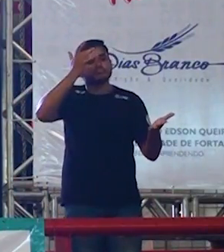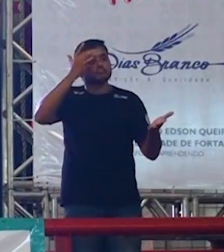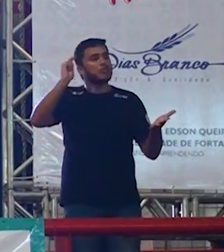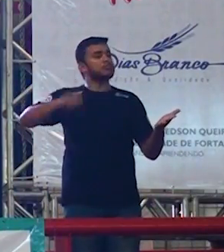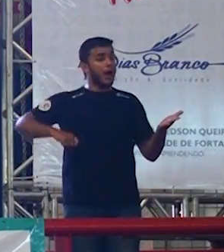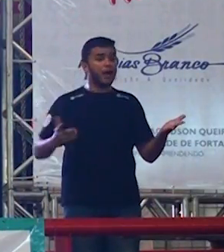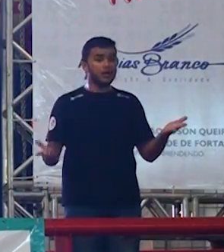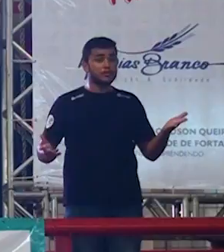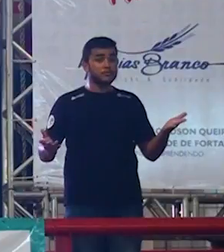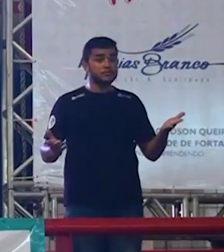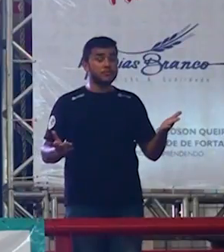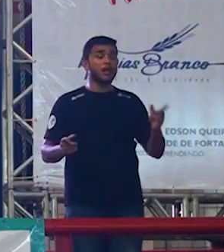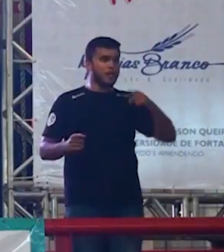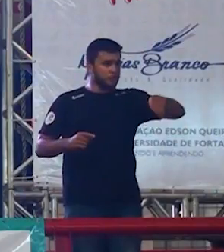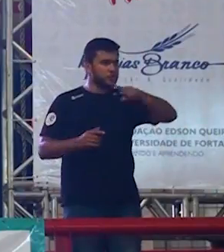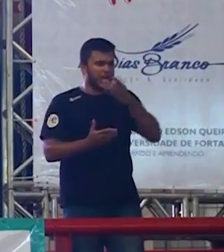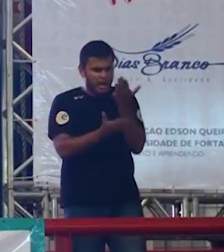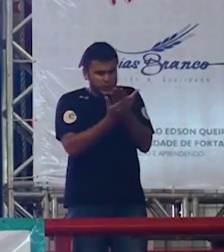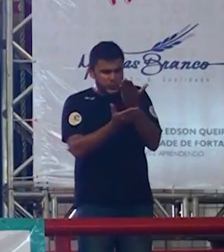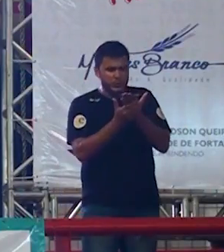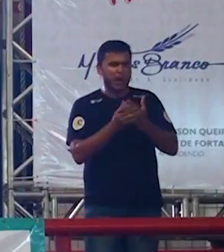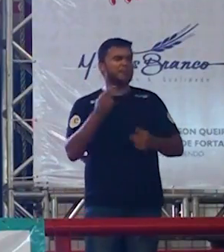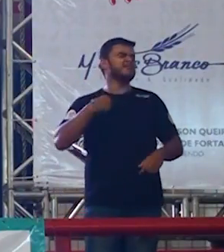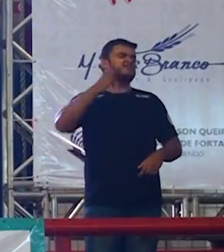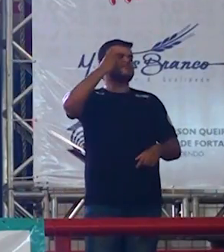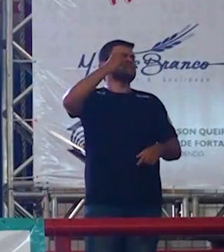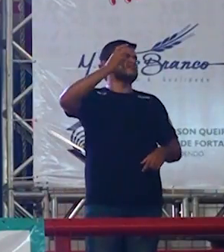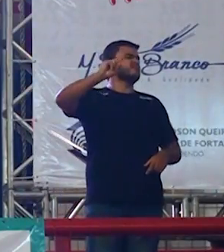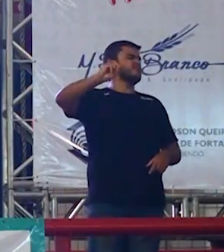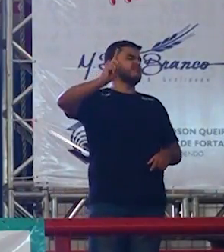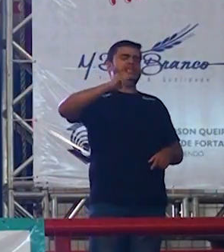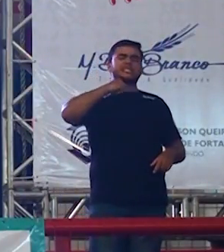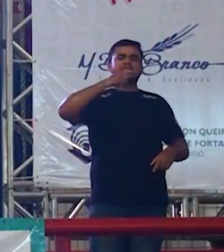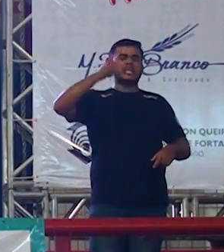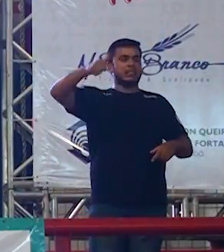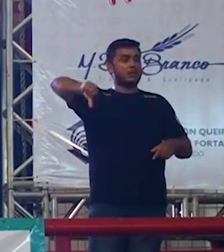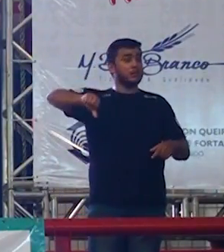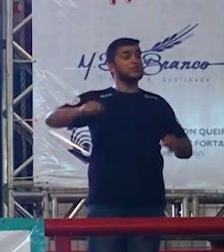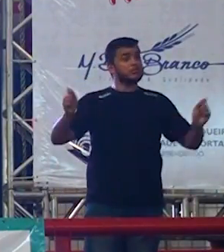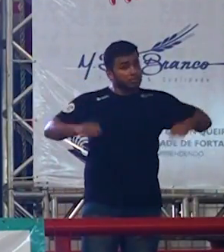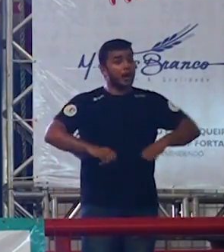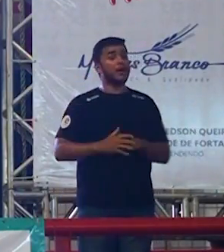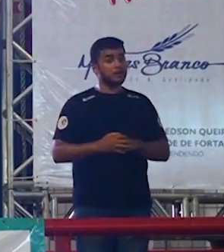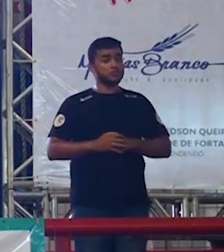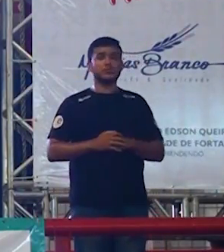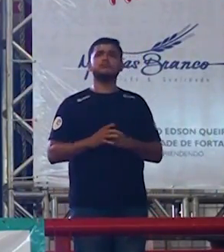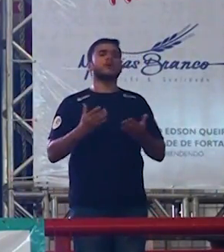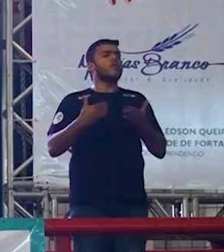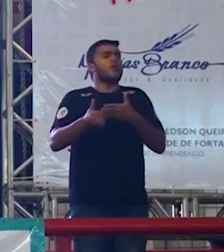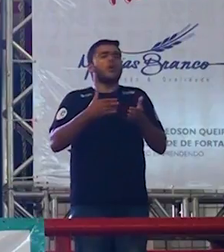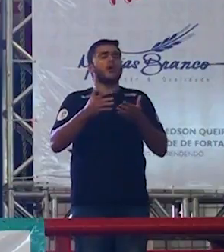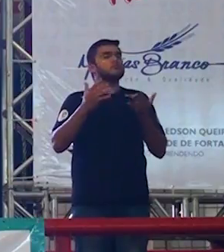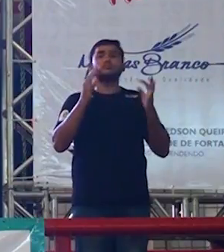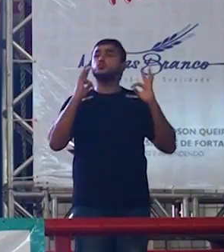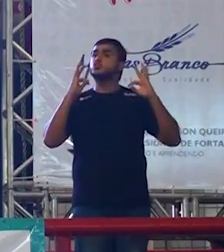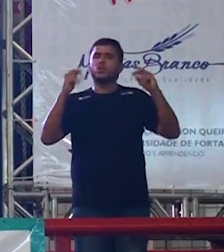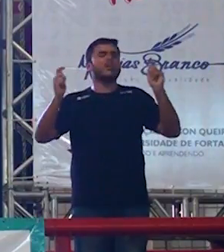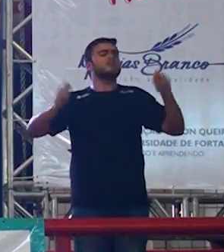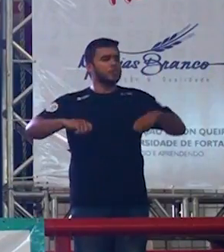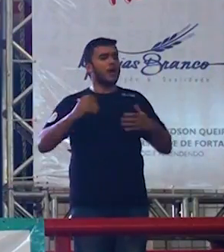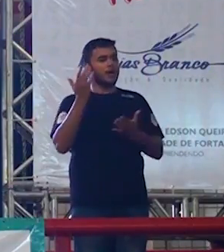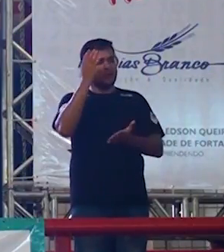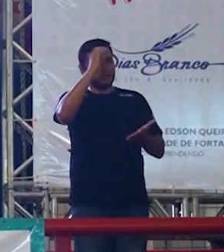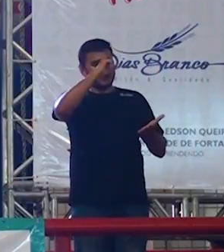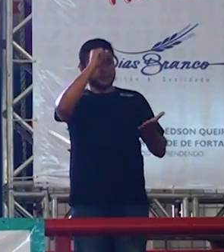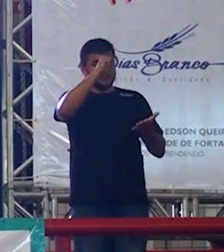seja o conteúdo, se estudar corretamente, tudo tem como ser aprendido. Vamos falar também hoje sobre a